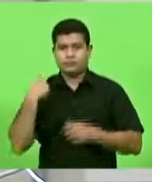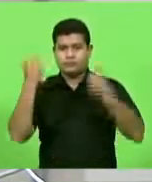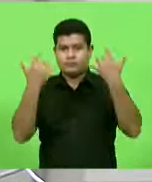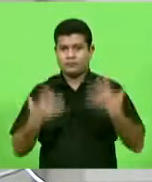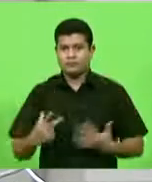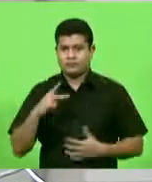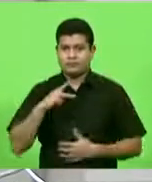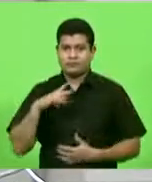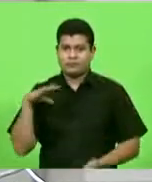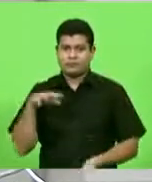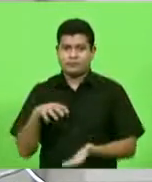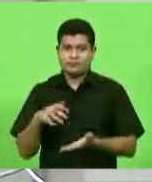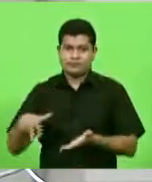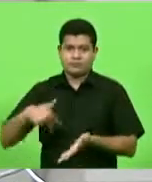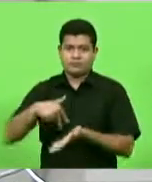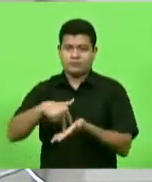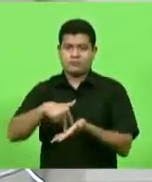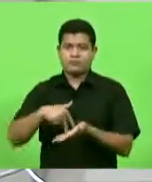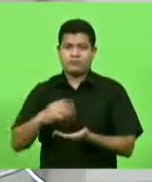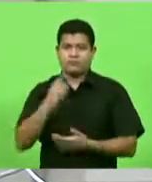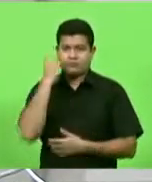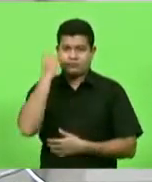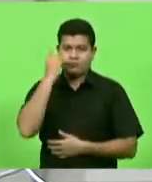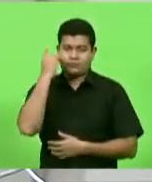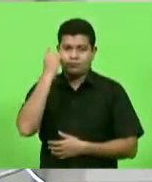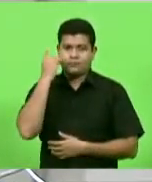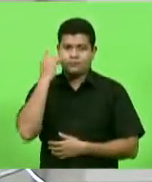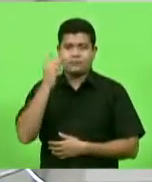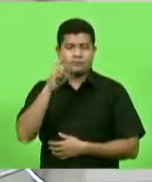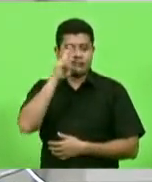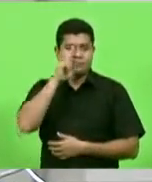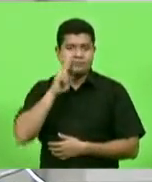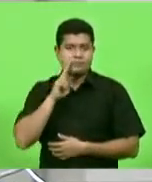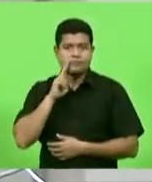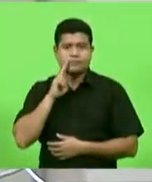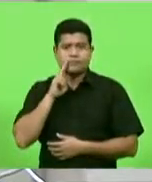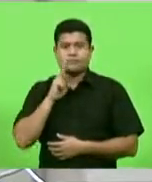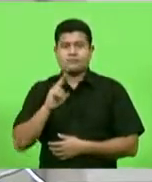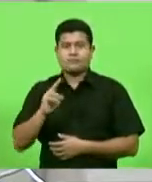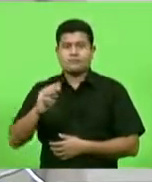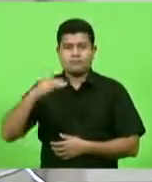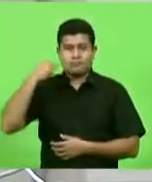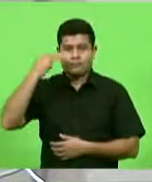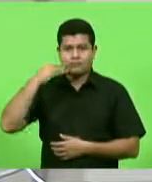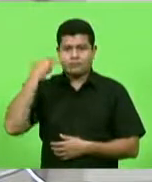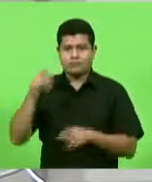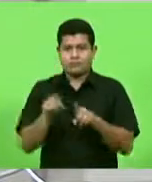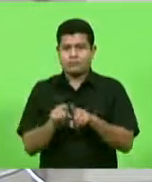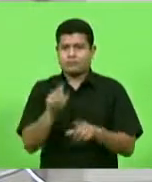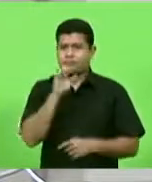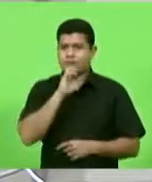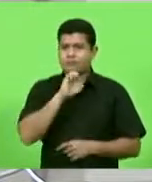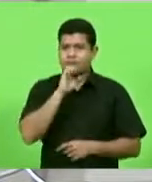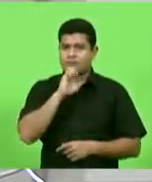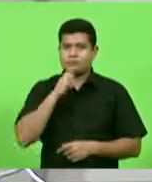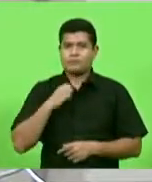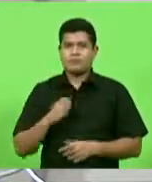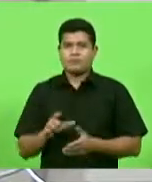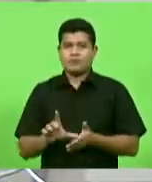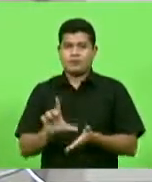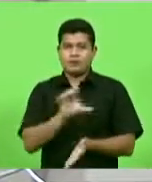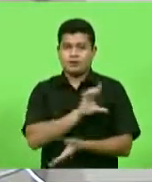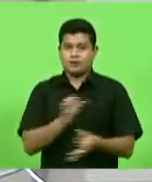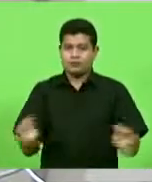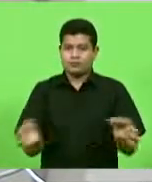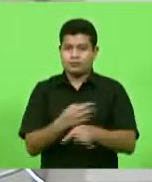Explicações pessoais. Fizeram uso da palavra os senhores deputados Ivan Nats, Márcio Machado e Felipe Estevam. Nada mais havendo,